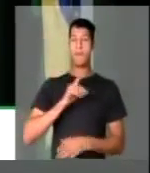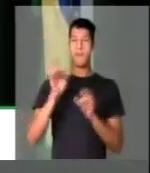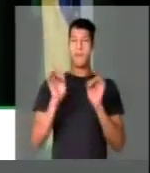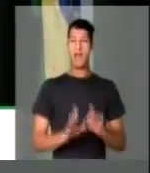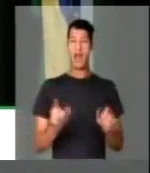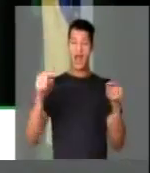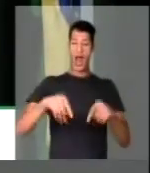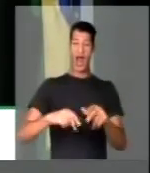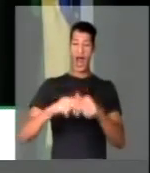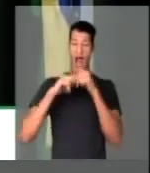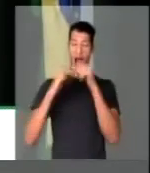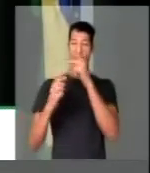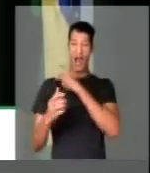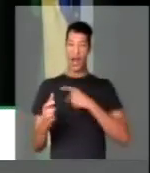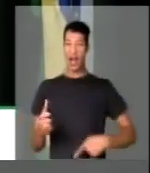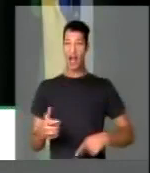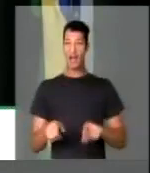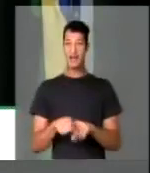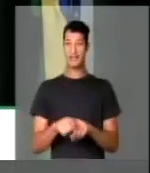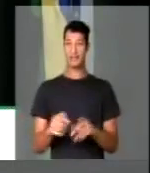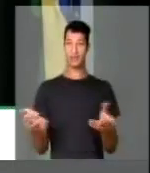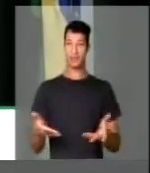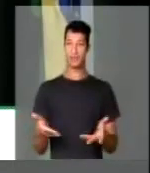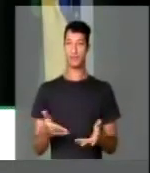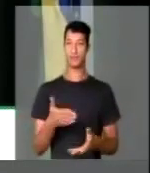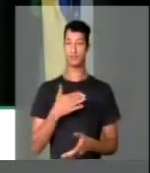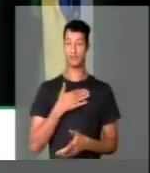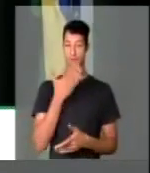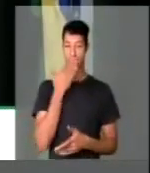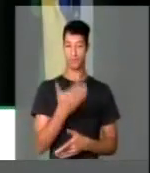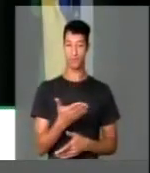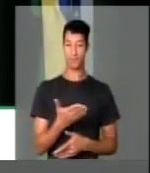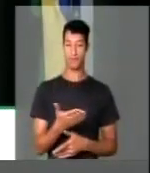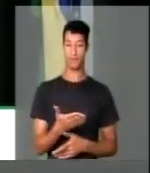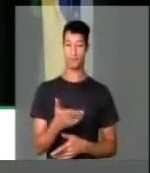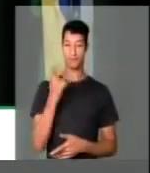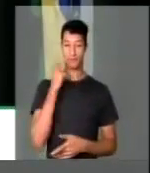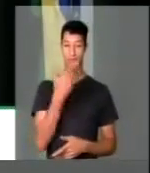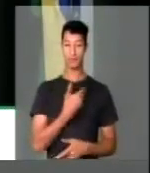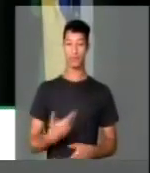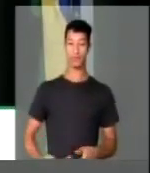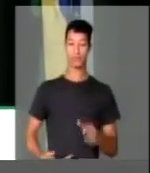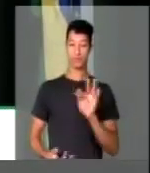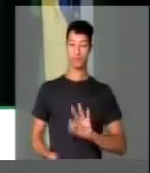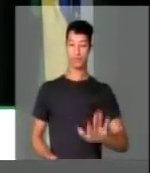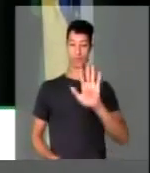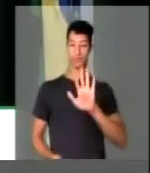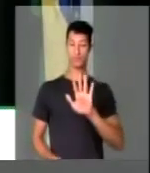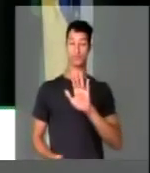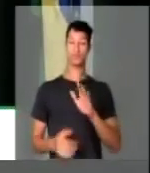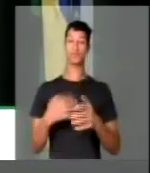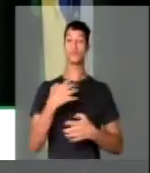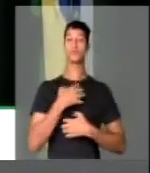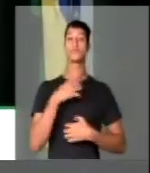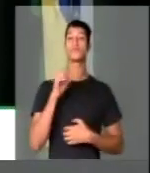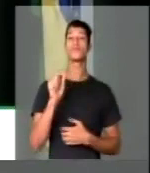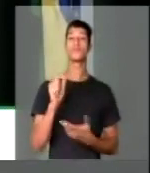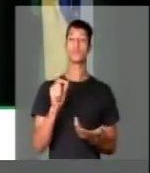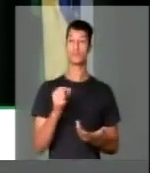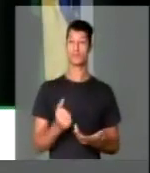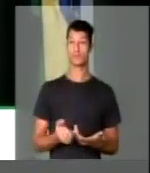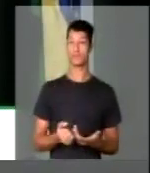deixo aqui, portanto, senhor presidente, o meu apelo ao governo federal, no sentido de